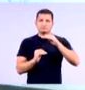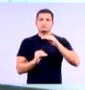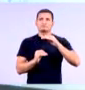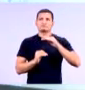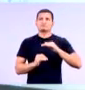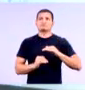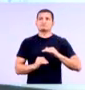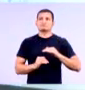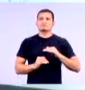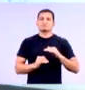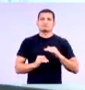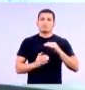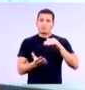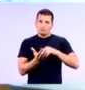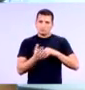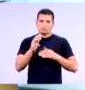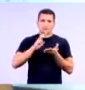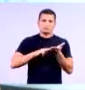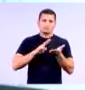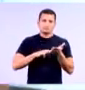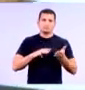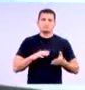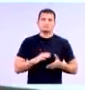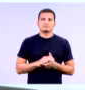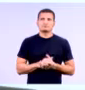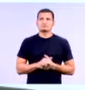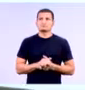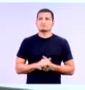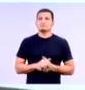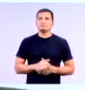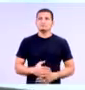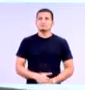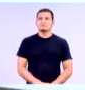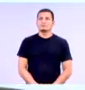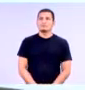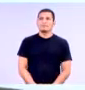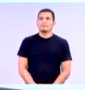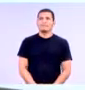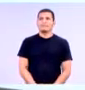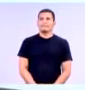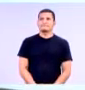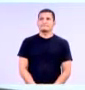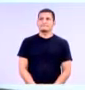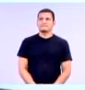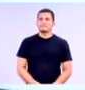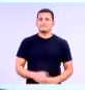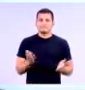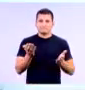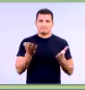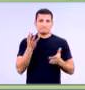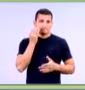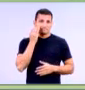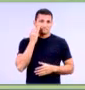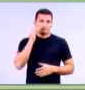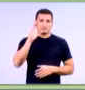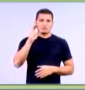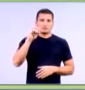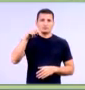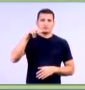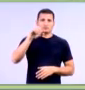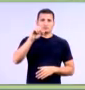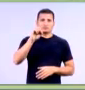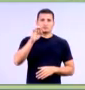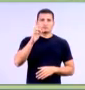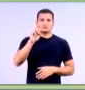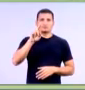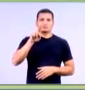construtores e, por último, os métodos, né? Então, vamos definir os construtores agora, gente.